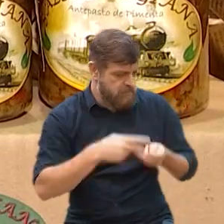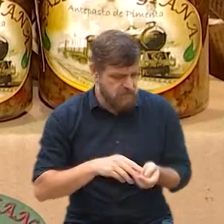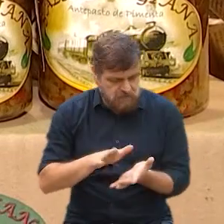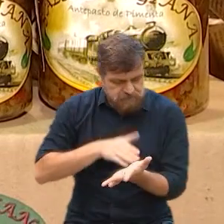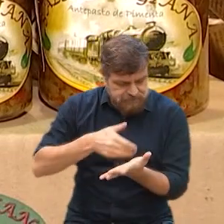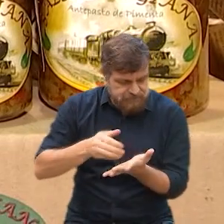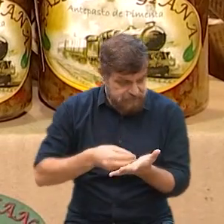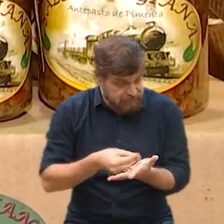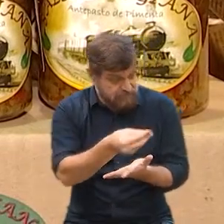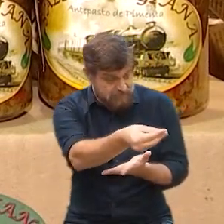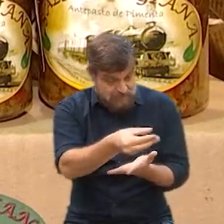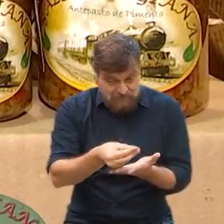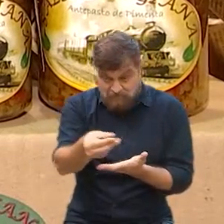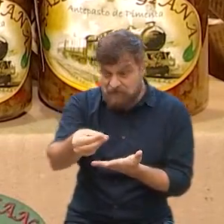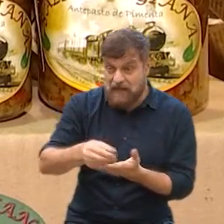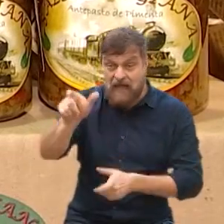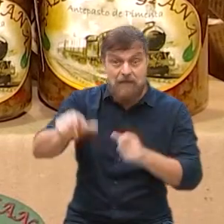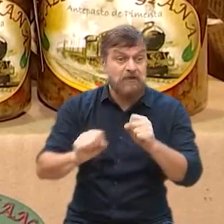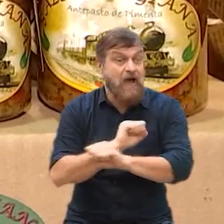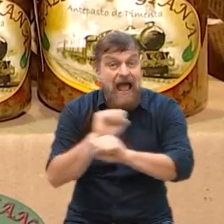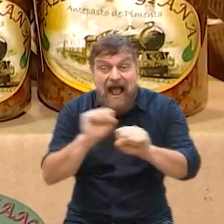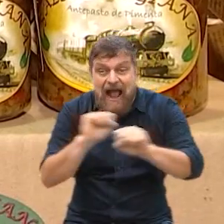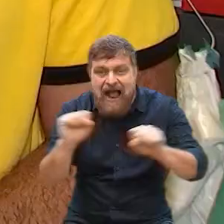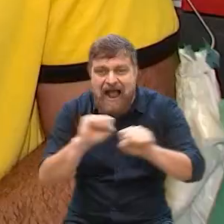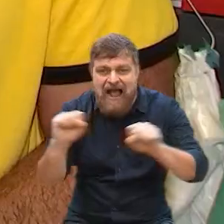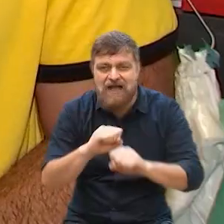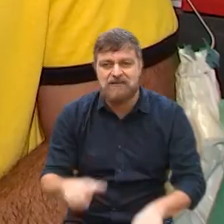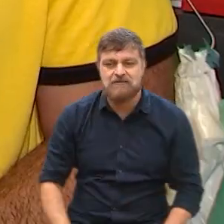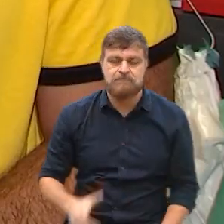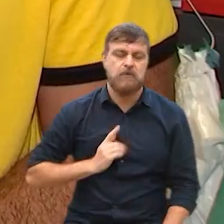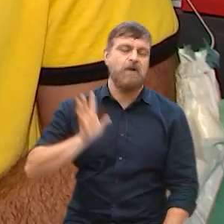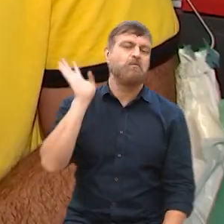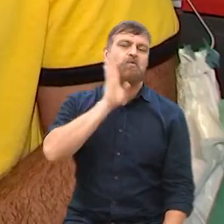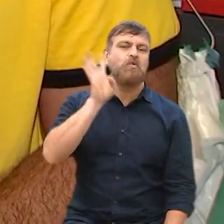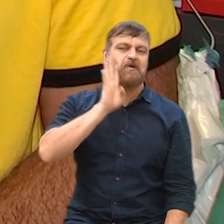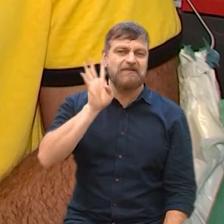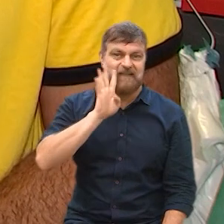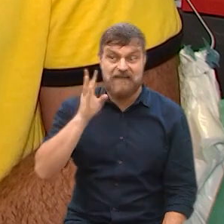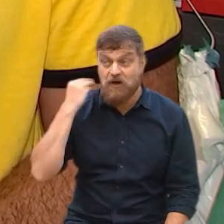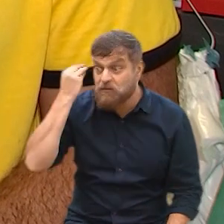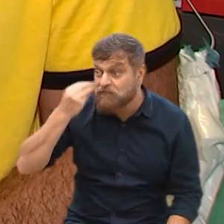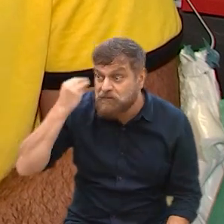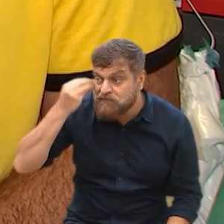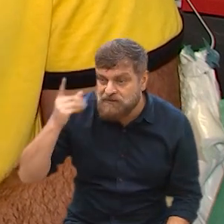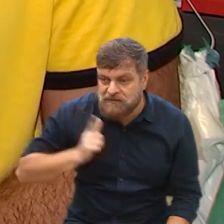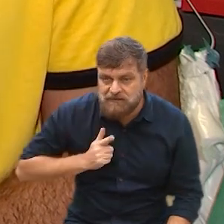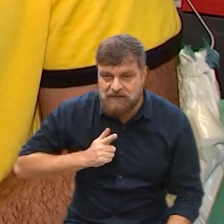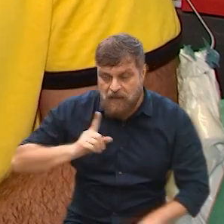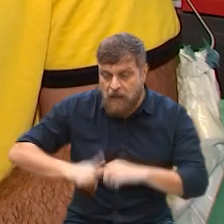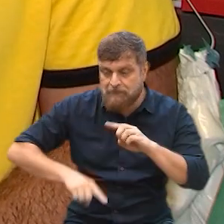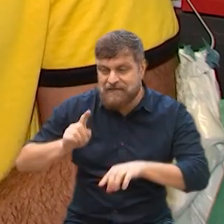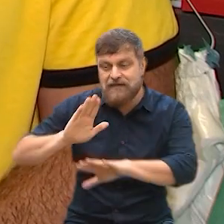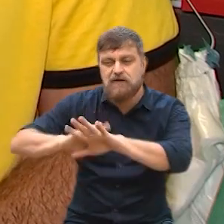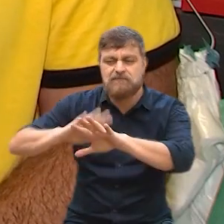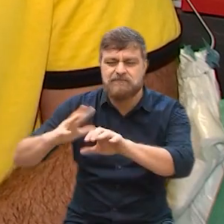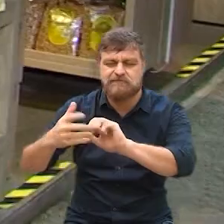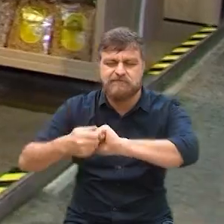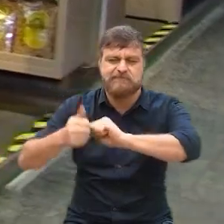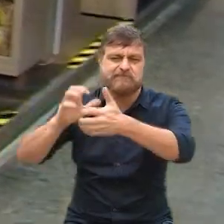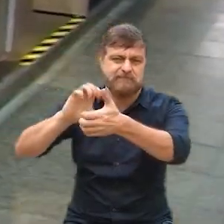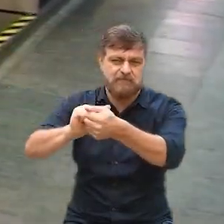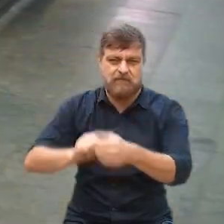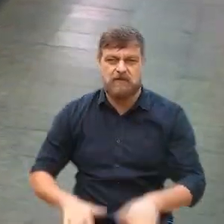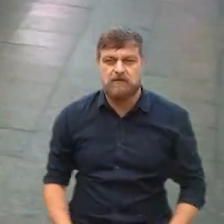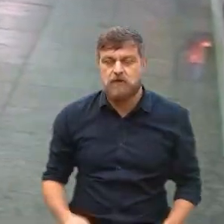é ótima, todo mundo adora. E tá sendo legal, uma experiência bem legal. Os produtos artesanais, né, estão em alta.